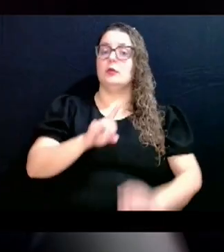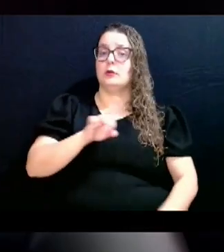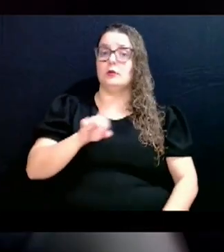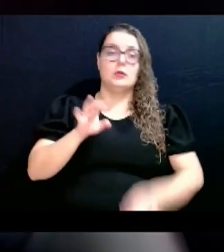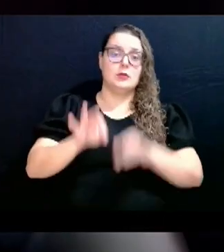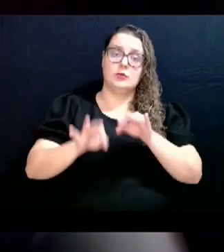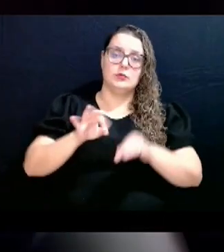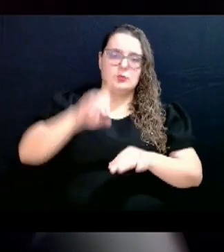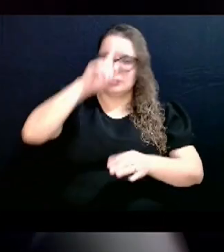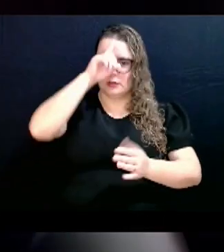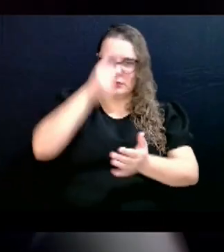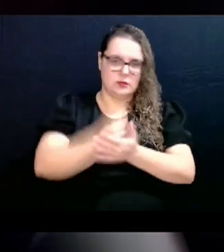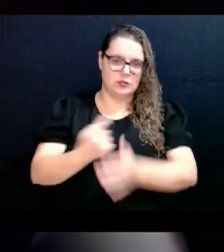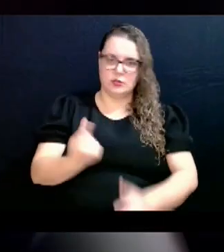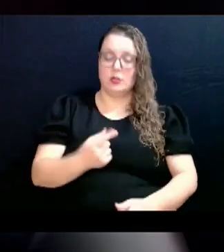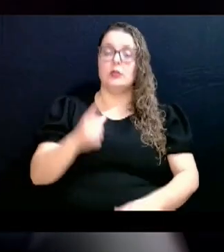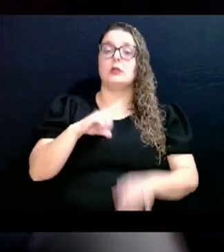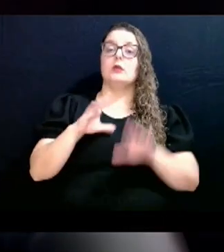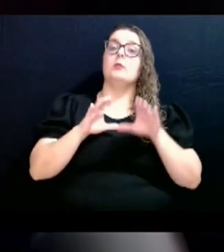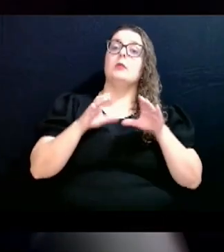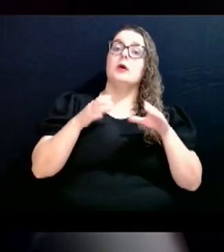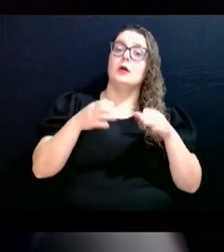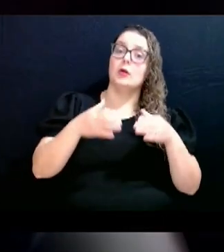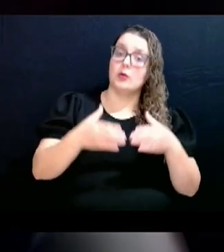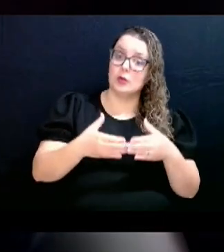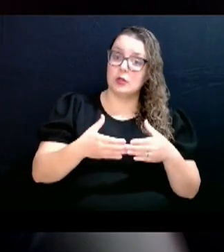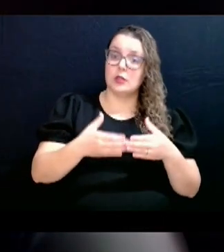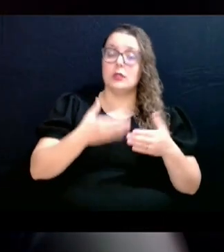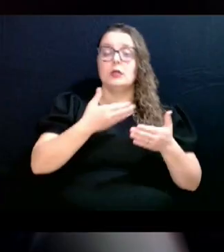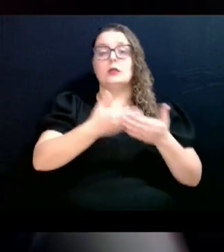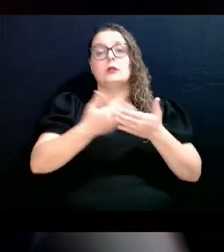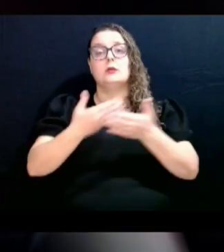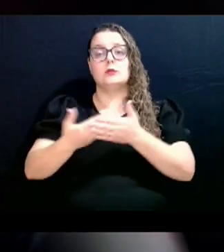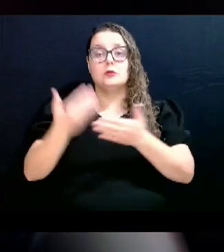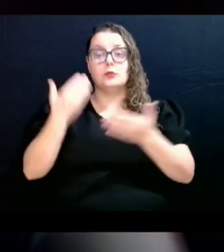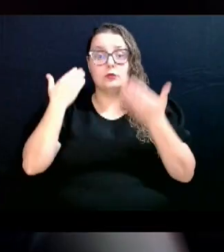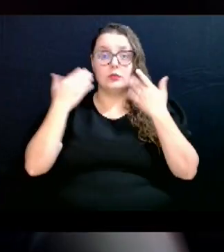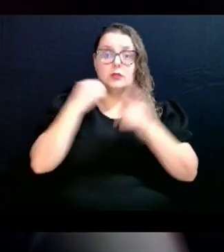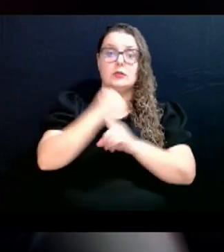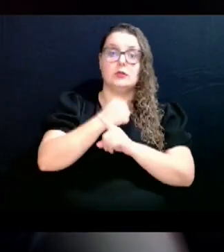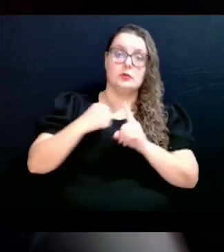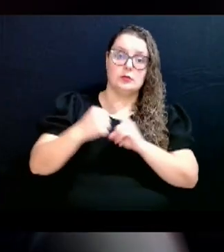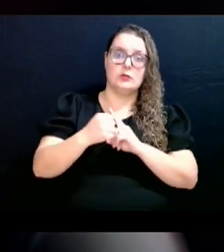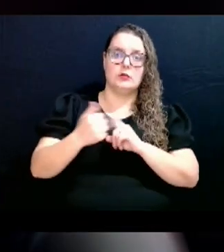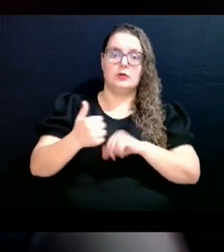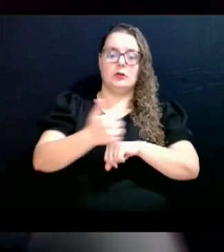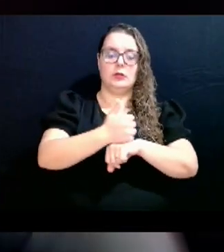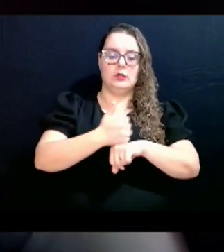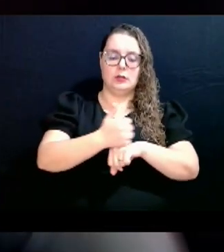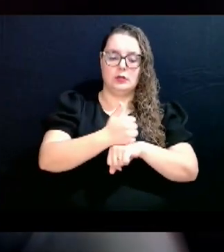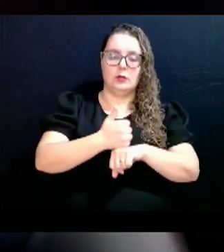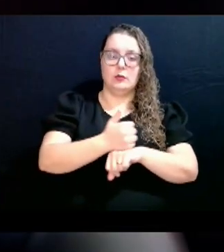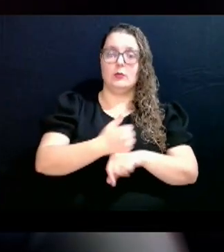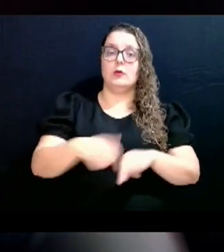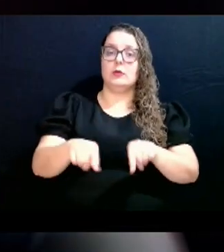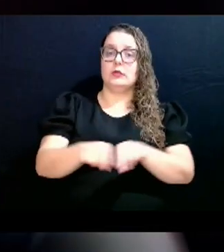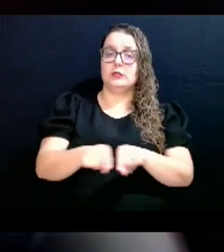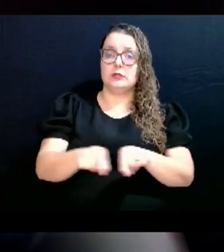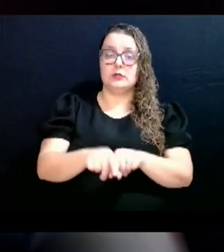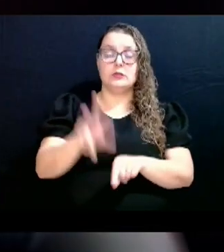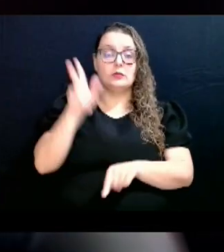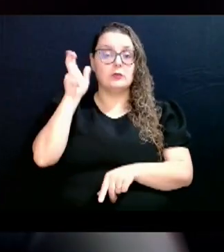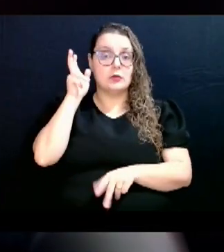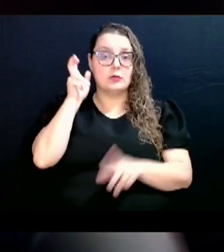Existe uma equipe, existe o estudo psicossocial, então o profissional também que vai ouvir a criança, porque a